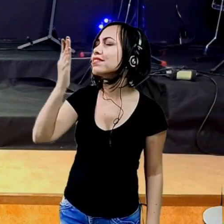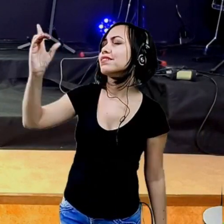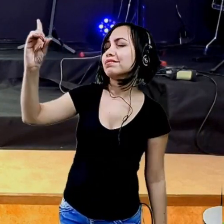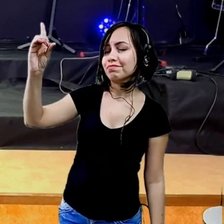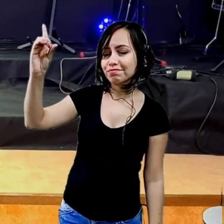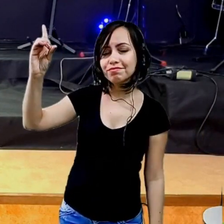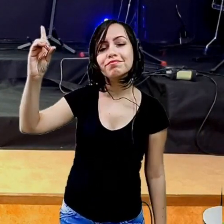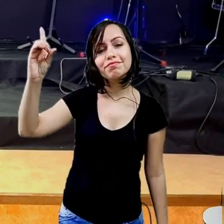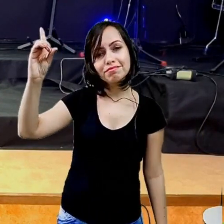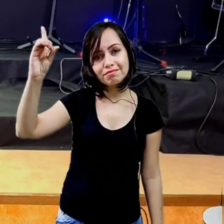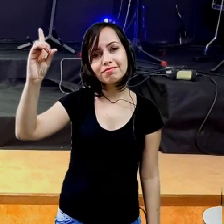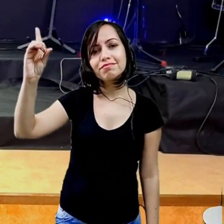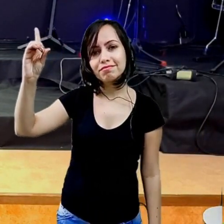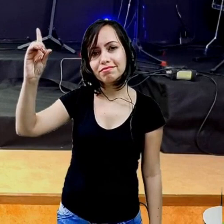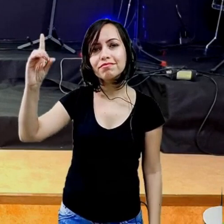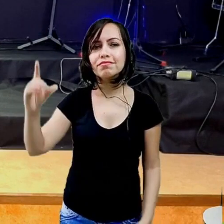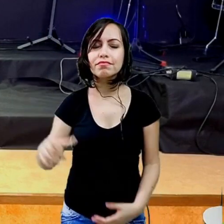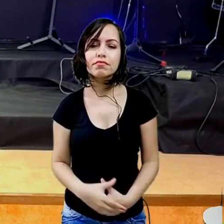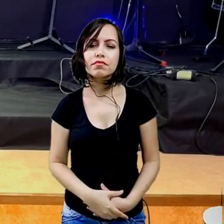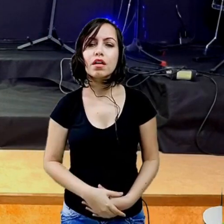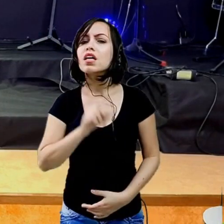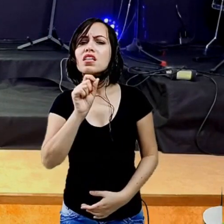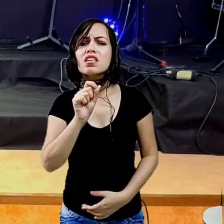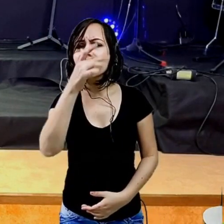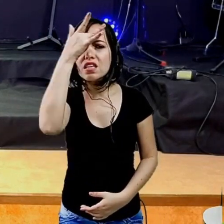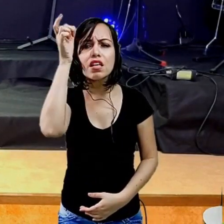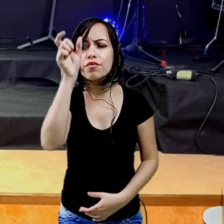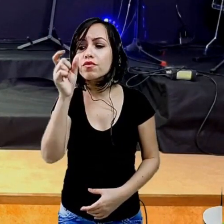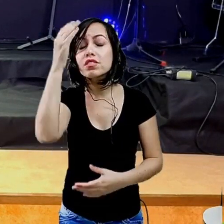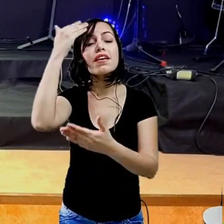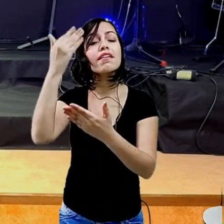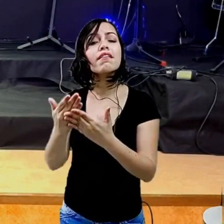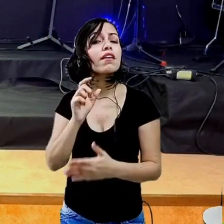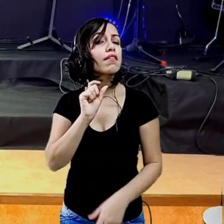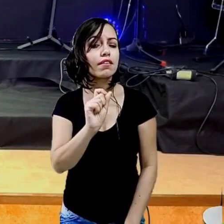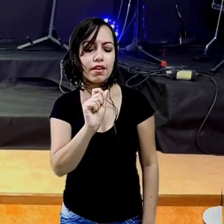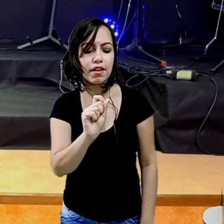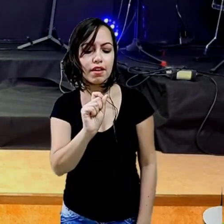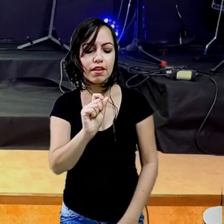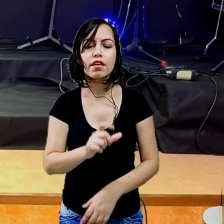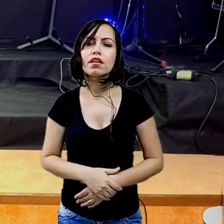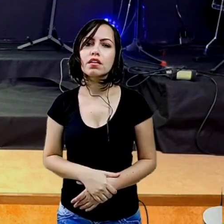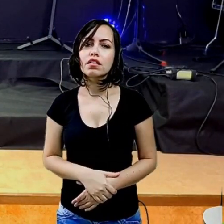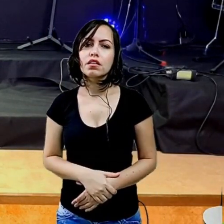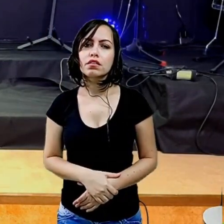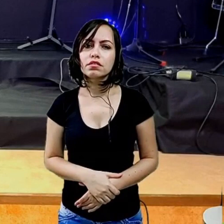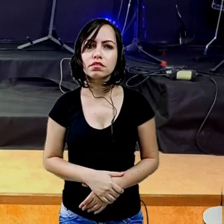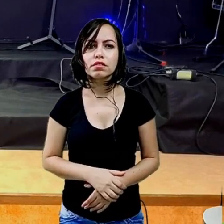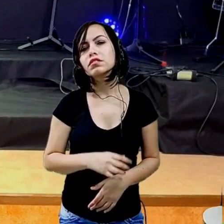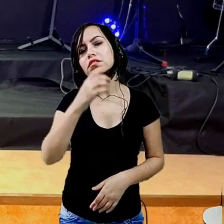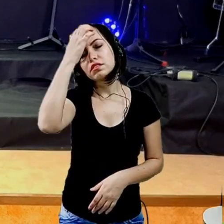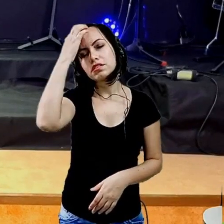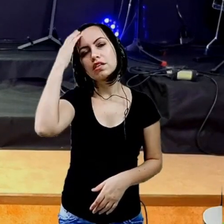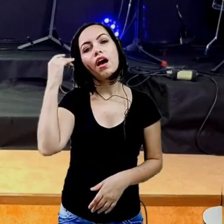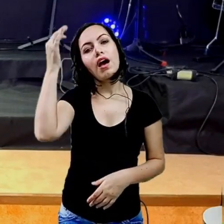Deus, diante do Pai. Em quem você tem crido? Em quem está a sua confiança,